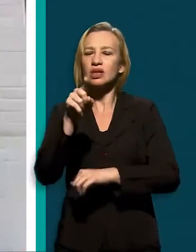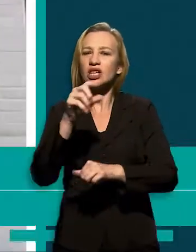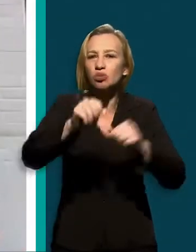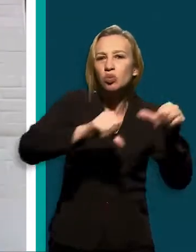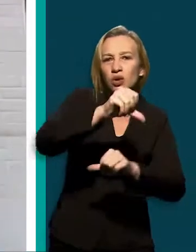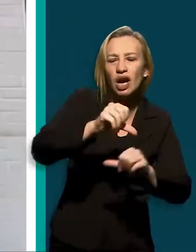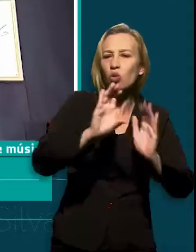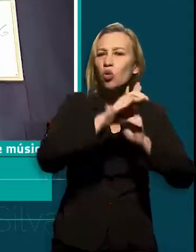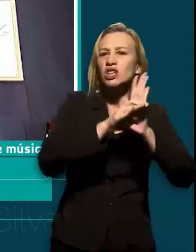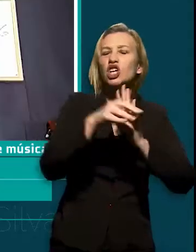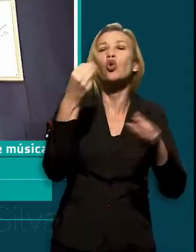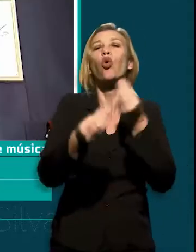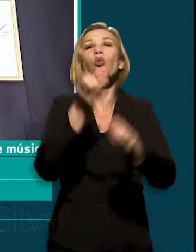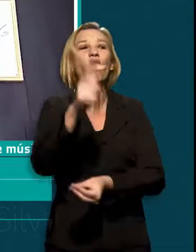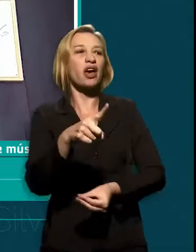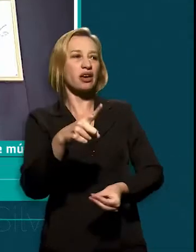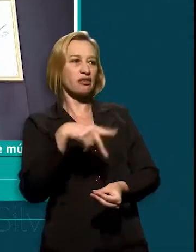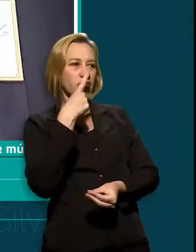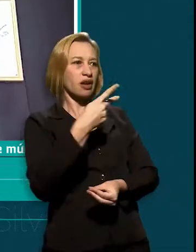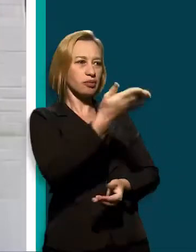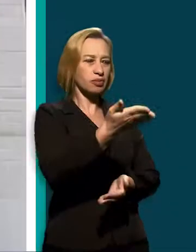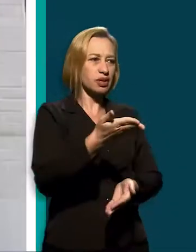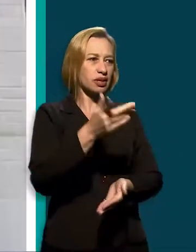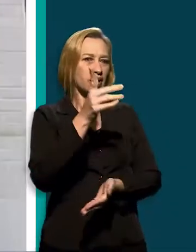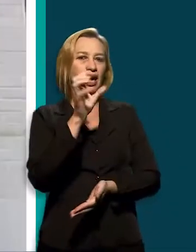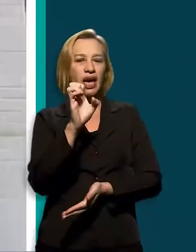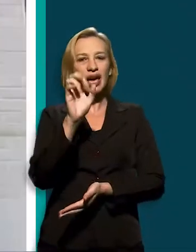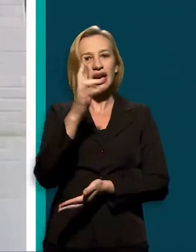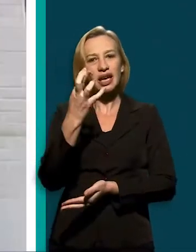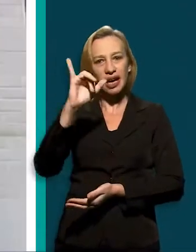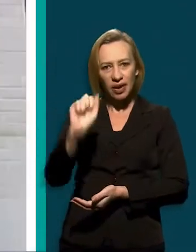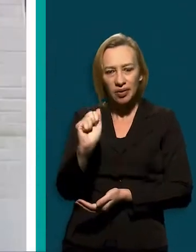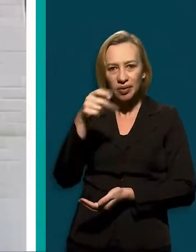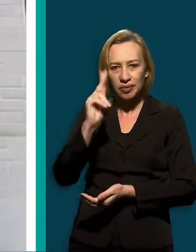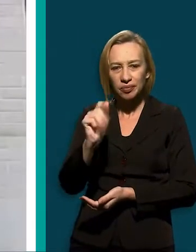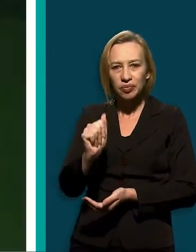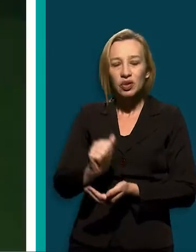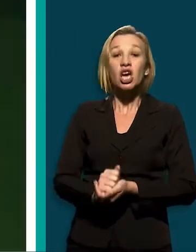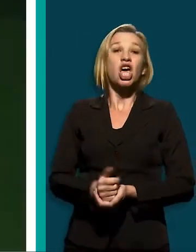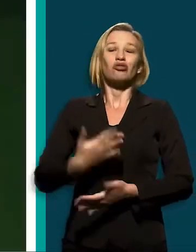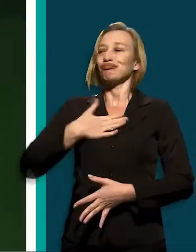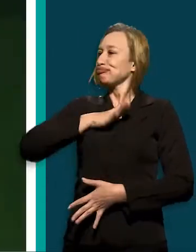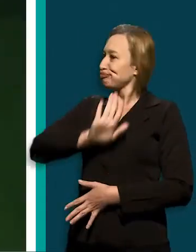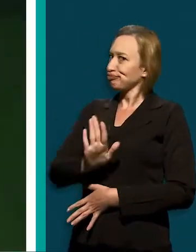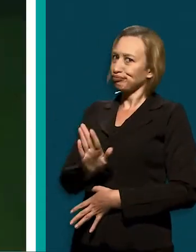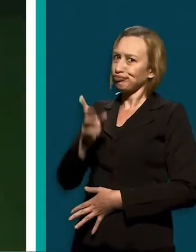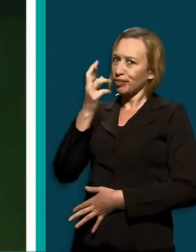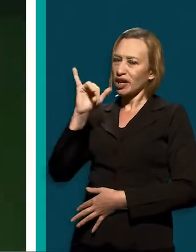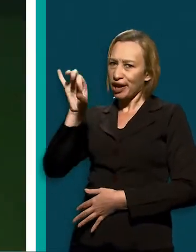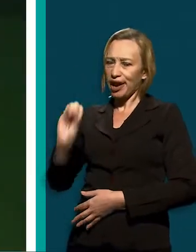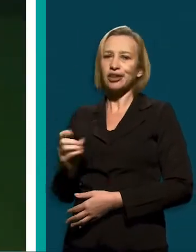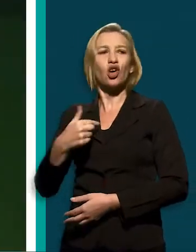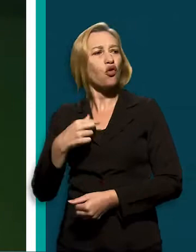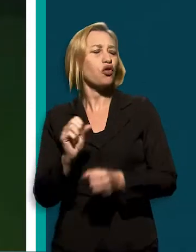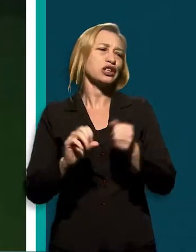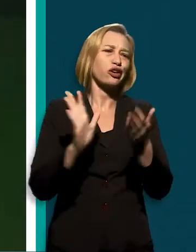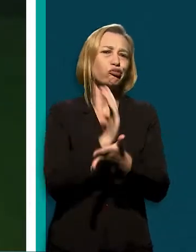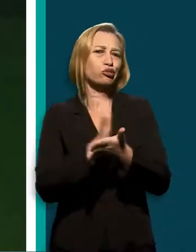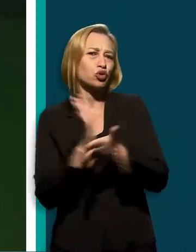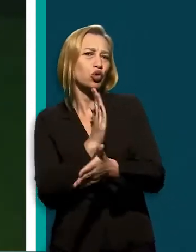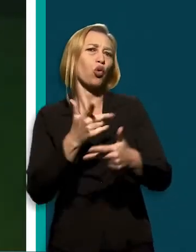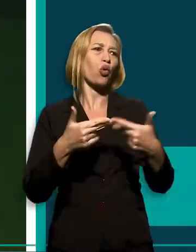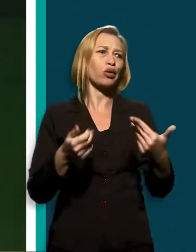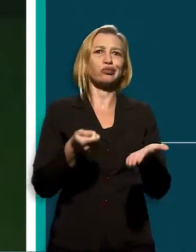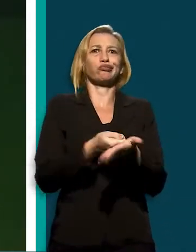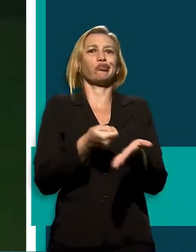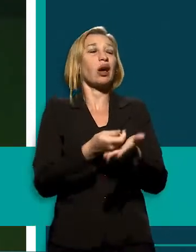vocês mudassem esse conceito? Como é que é isso? Contem para mim. Érica, por favor. Eu não gostava, né, Ricardo? Assim, eu fazia